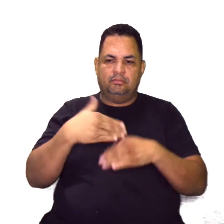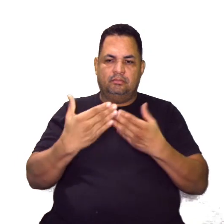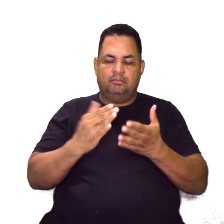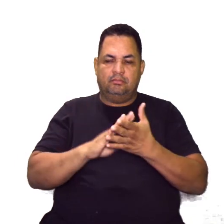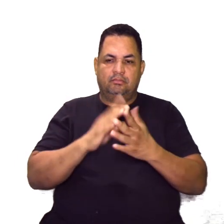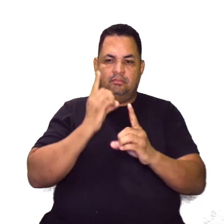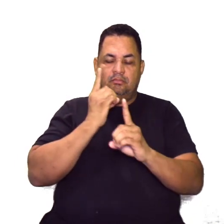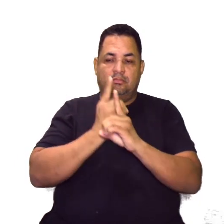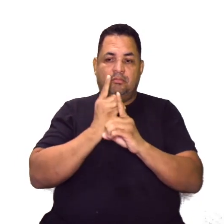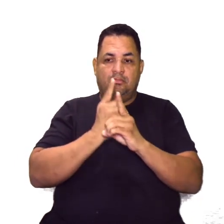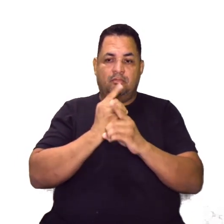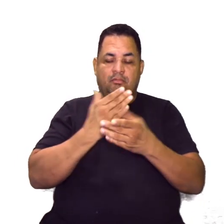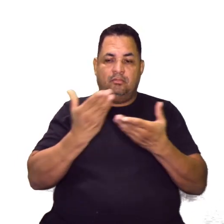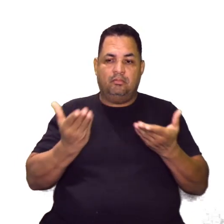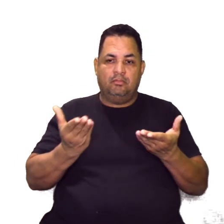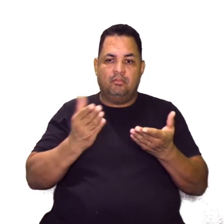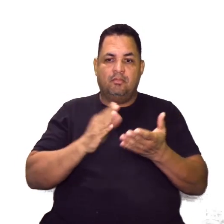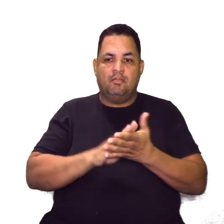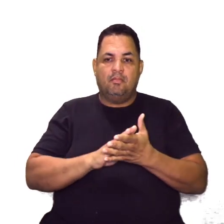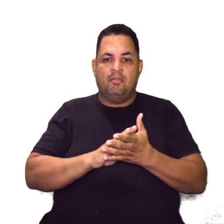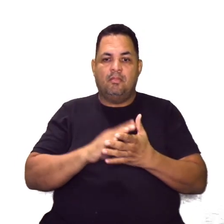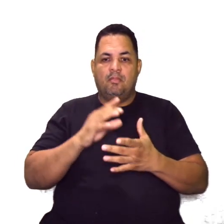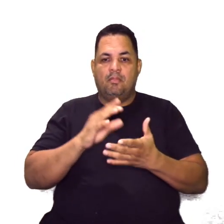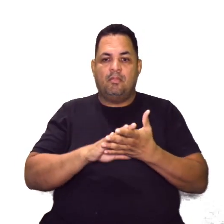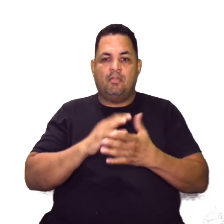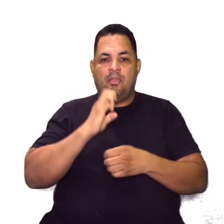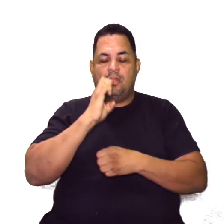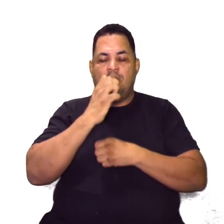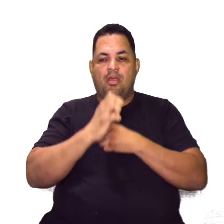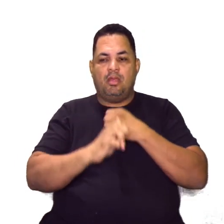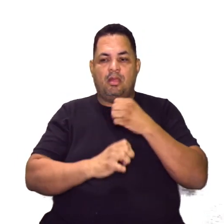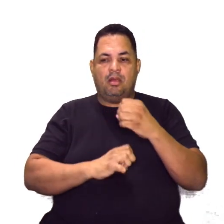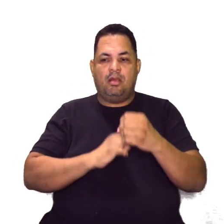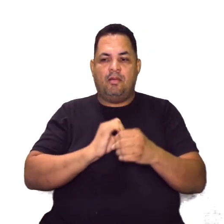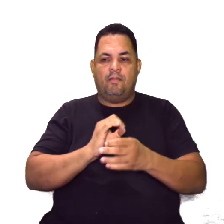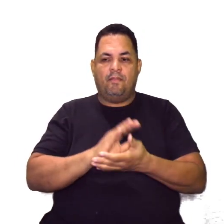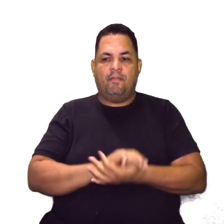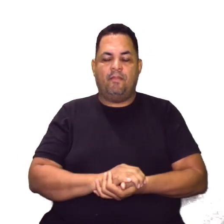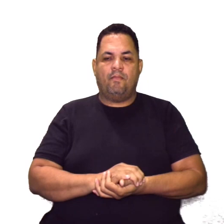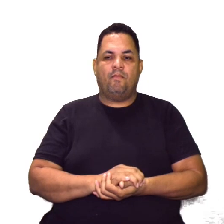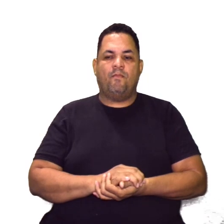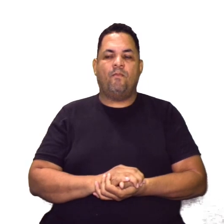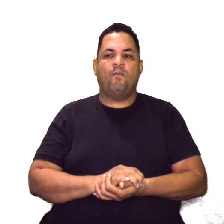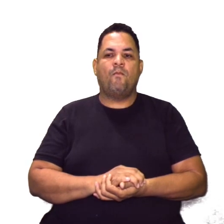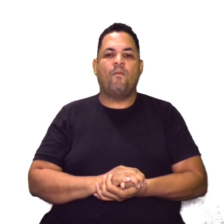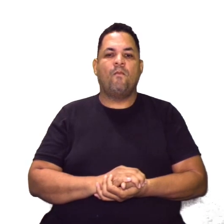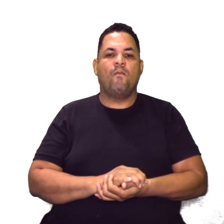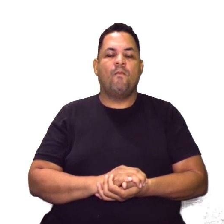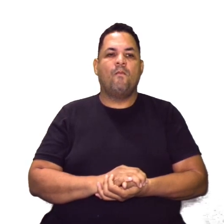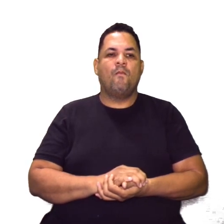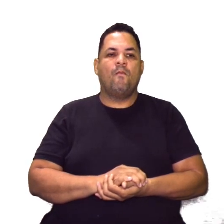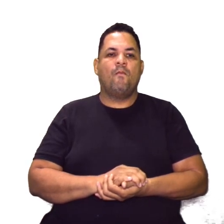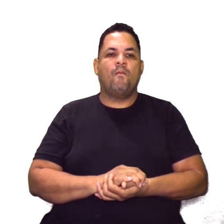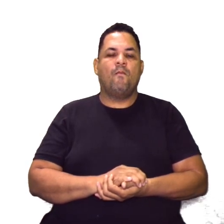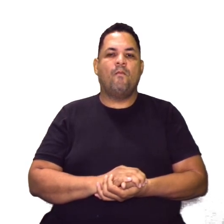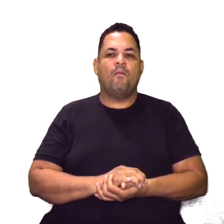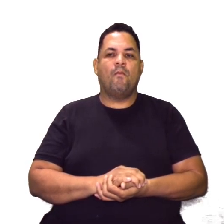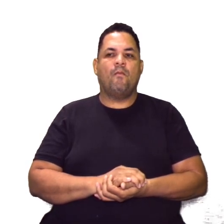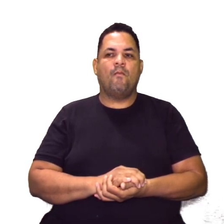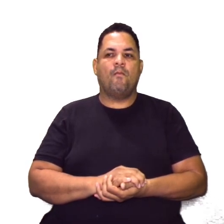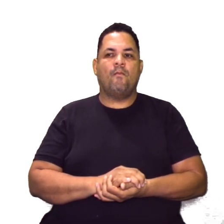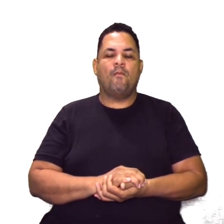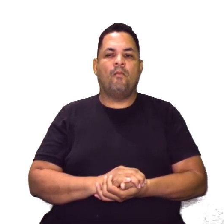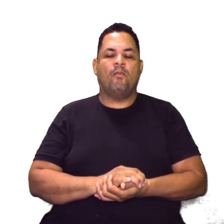para localizar determinados elétrons de um elemento químico, tá certo? E aí,